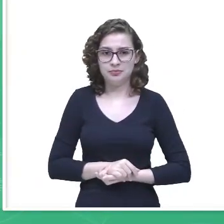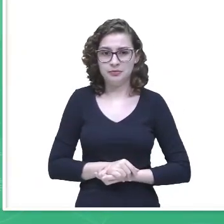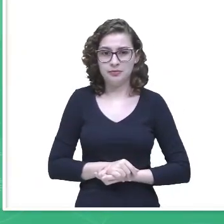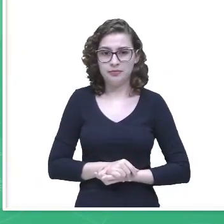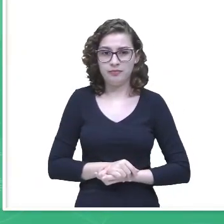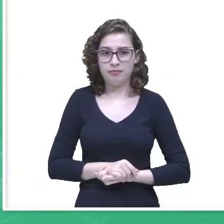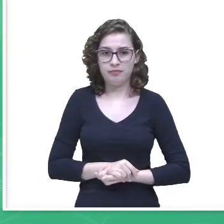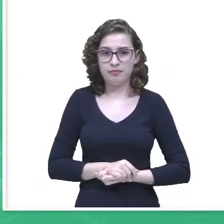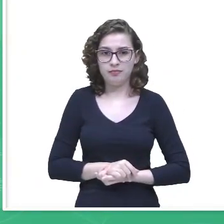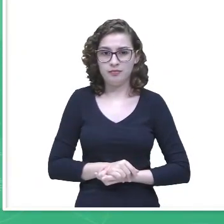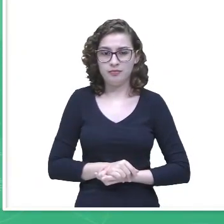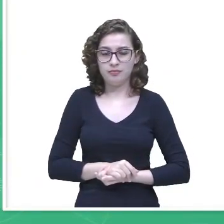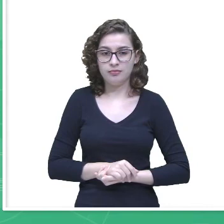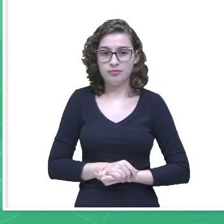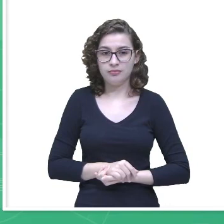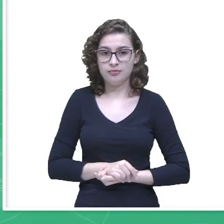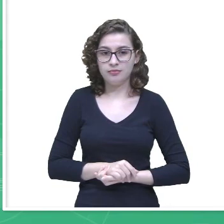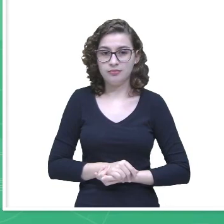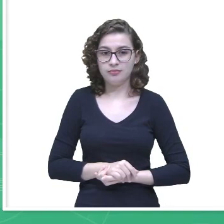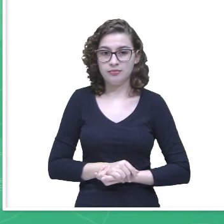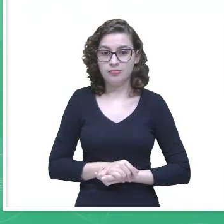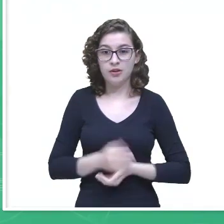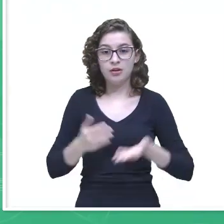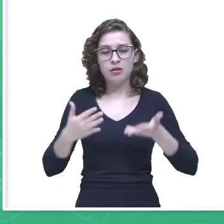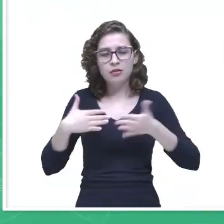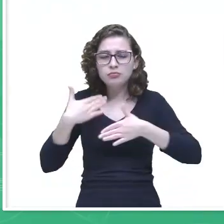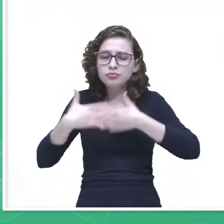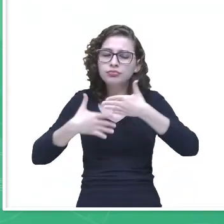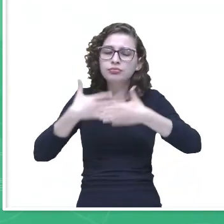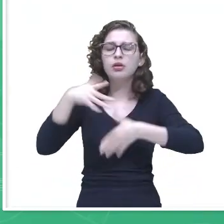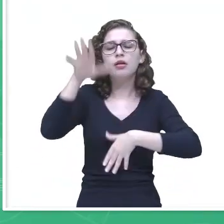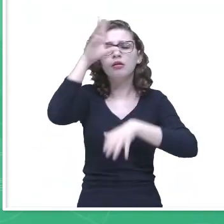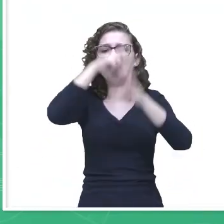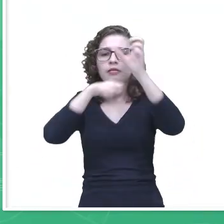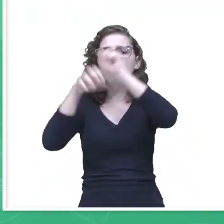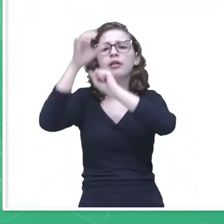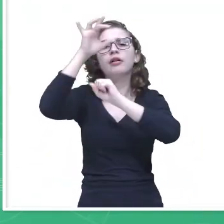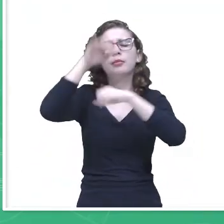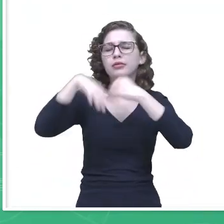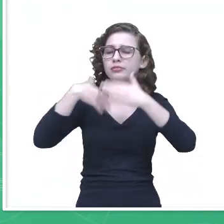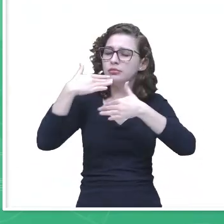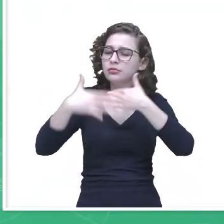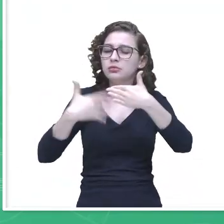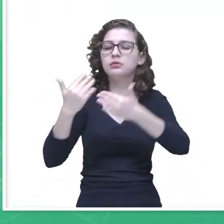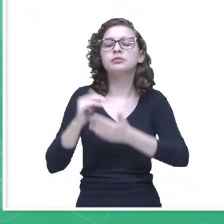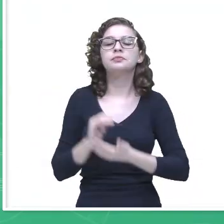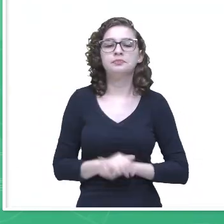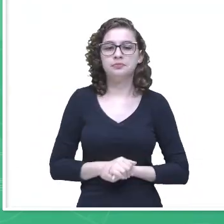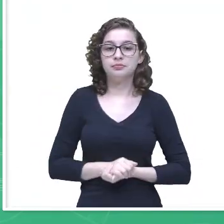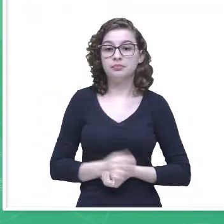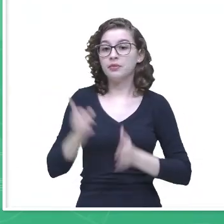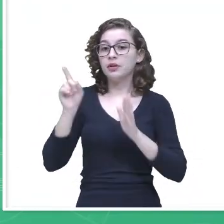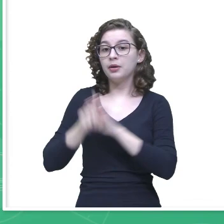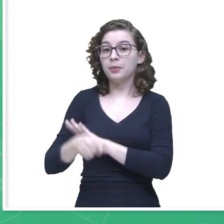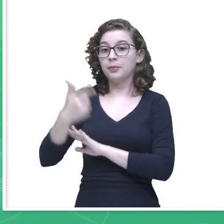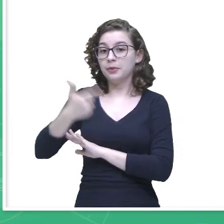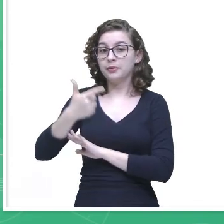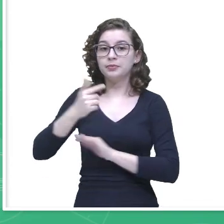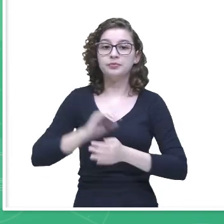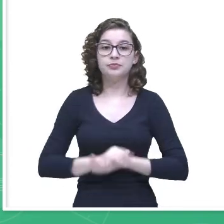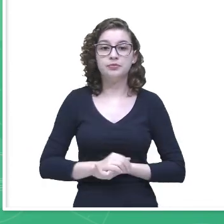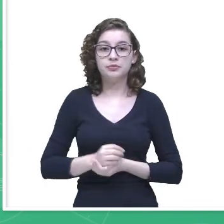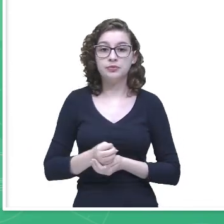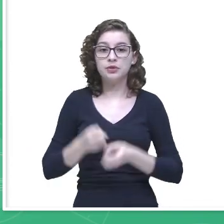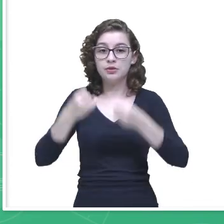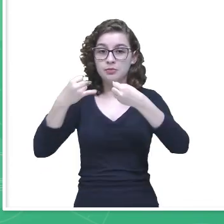para você aprender cada vez mais, beleza? Vamos para a segunda questão? Na segunda questão tá assim, né, gente? Explica o que